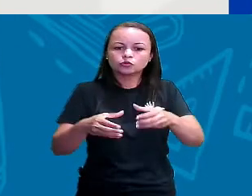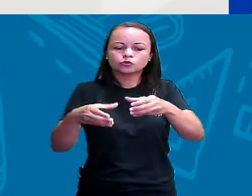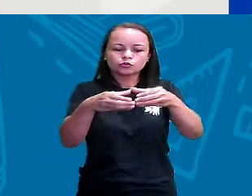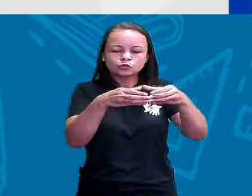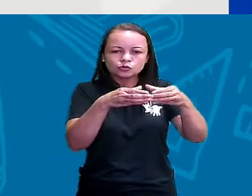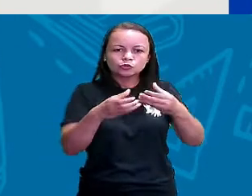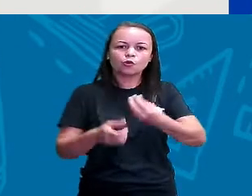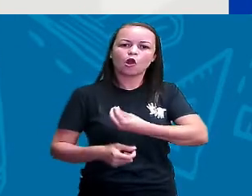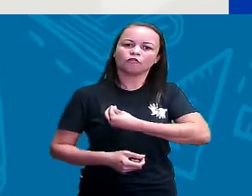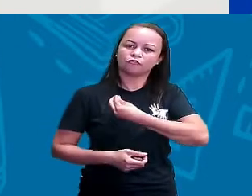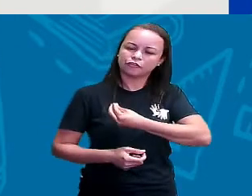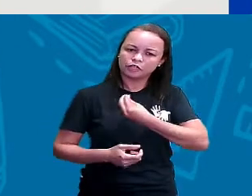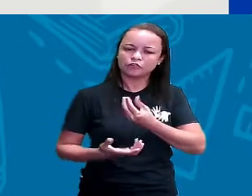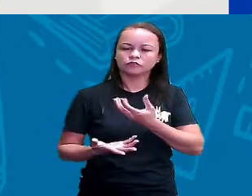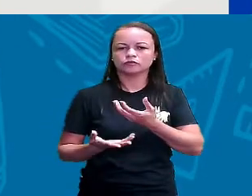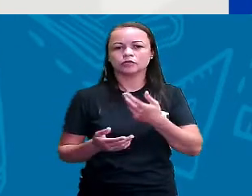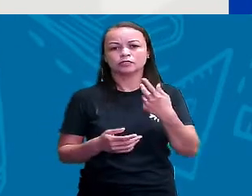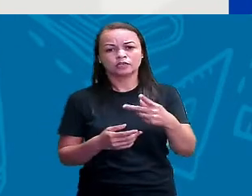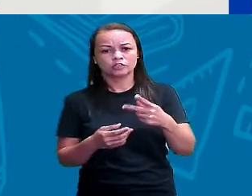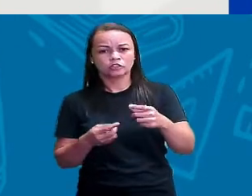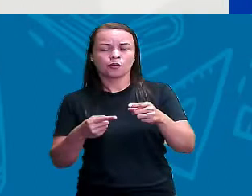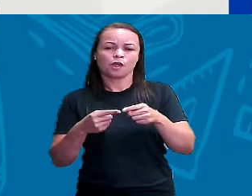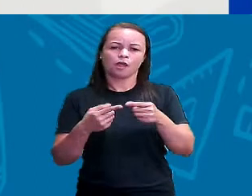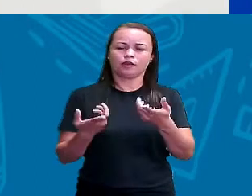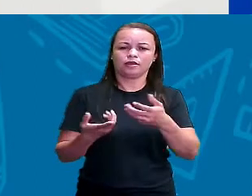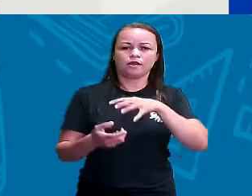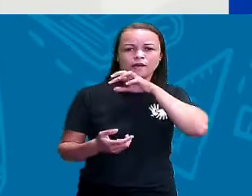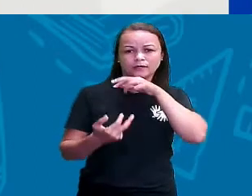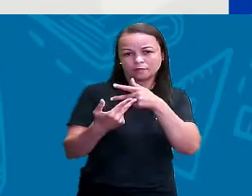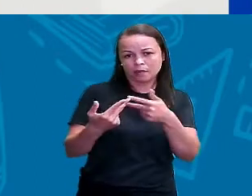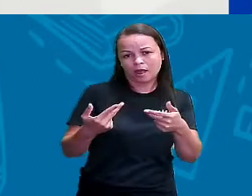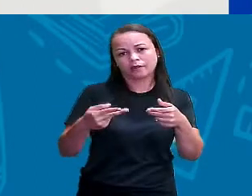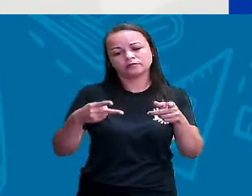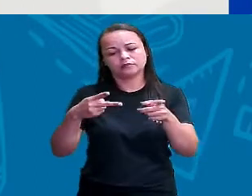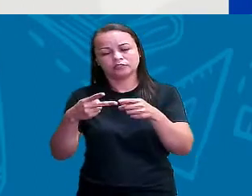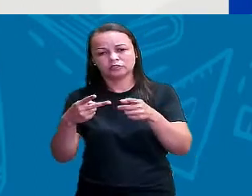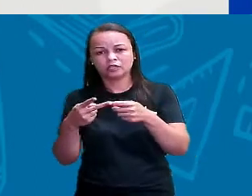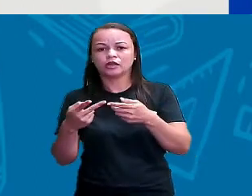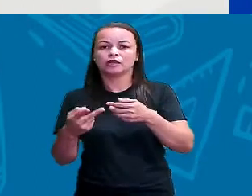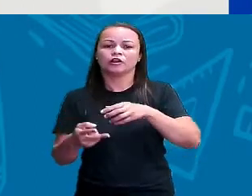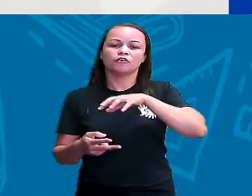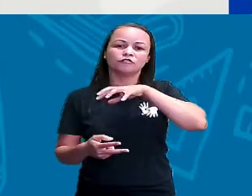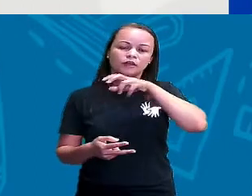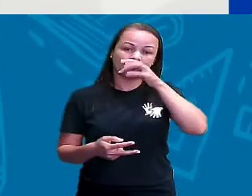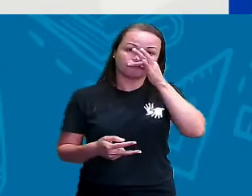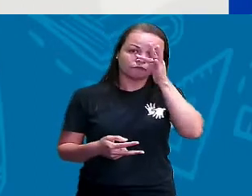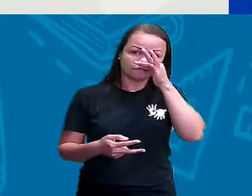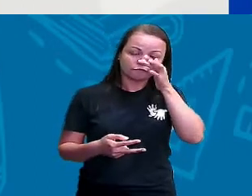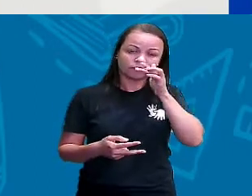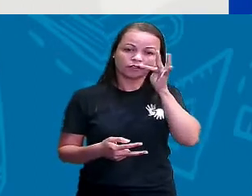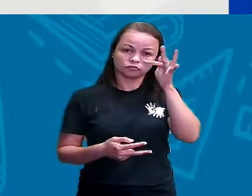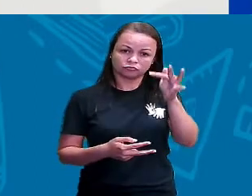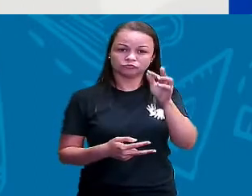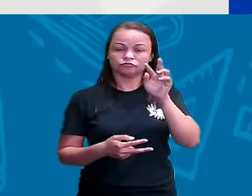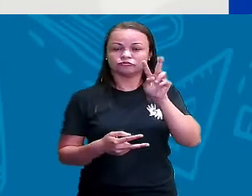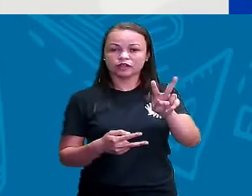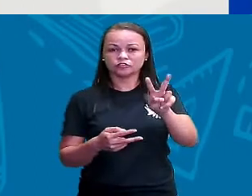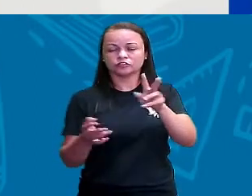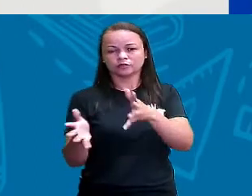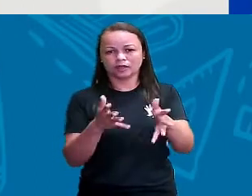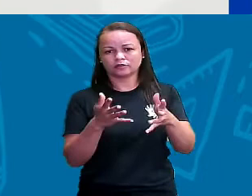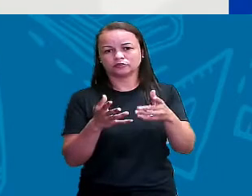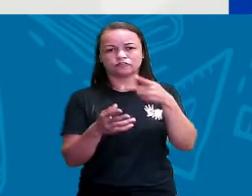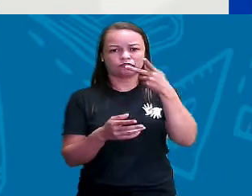vivos, tá certo? Sejam eles animais ou sejam eles vegetais. Como a gente sabe, quando a gente fala